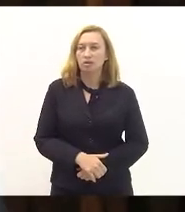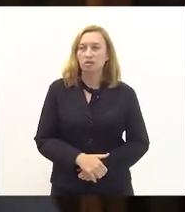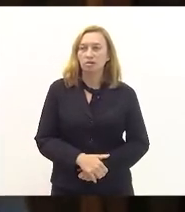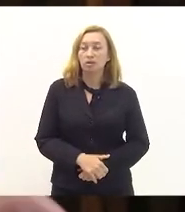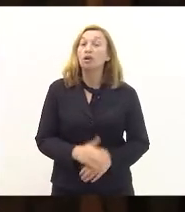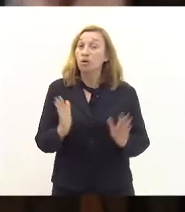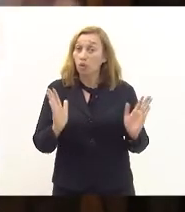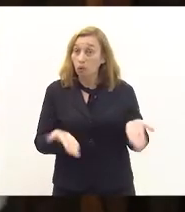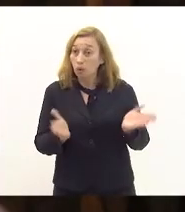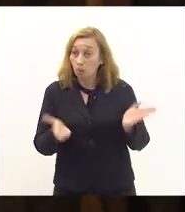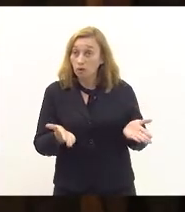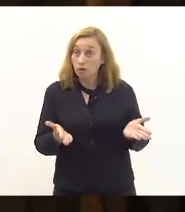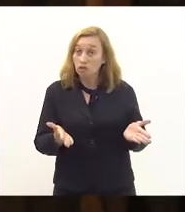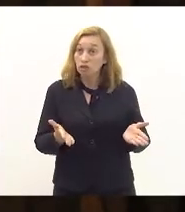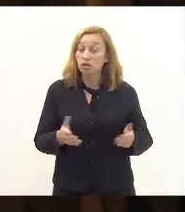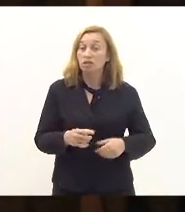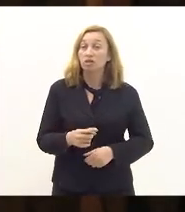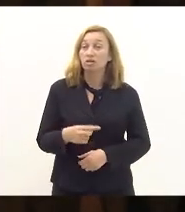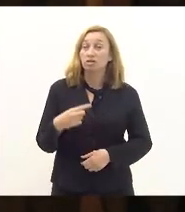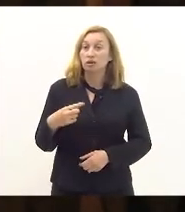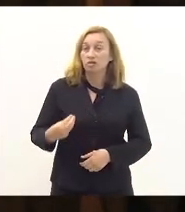E hoje nós estamos aí